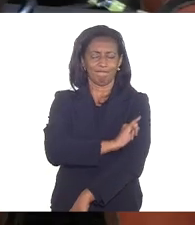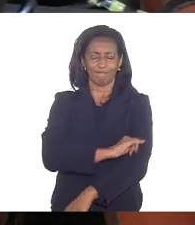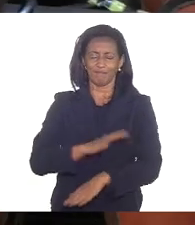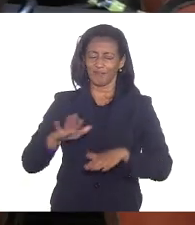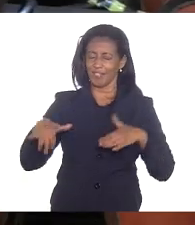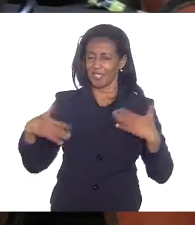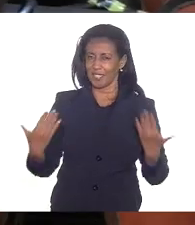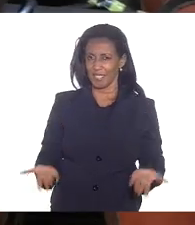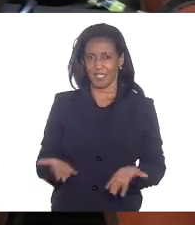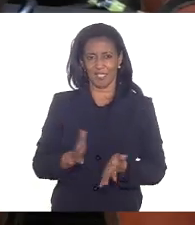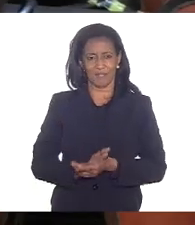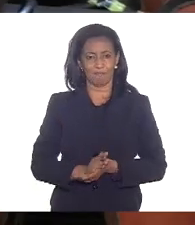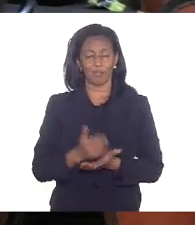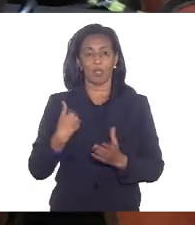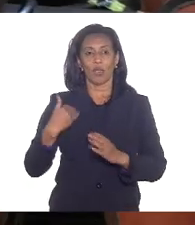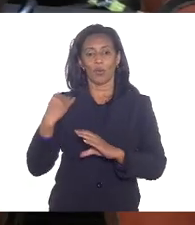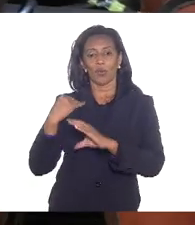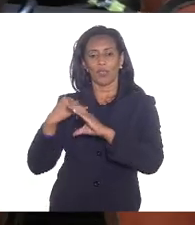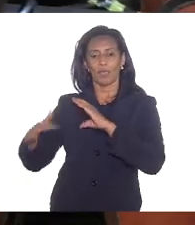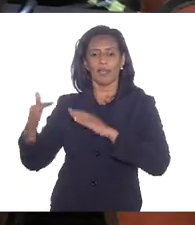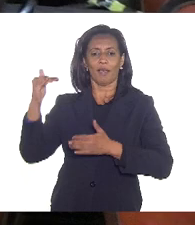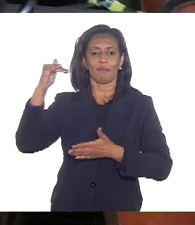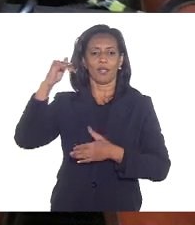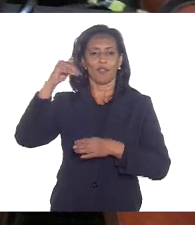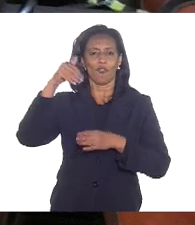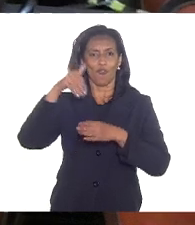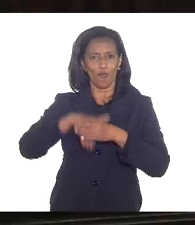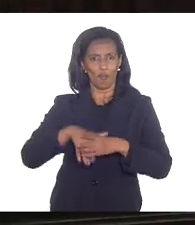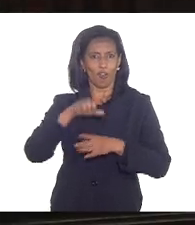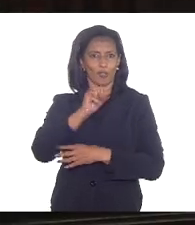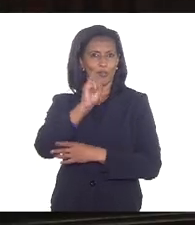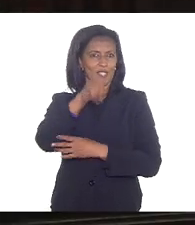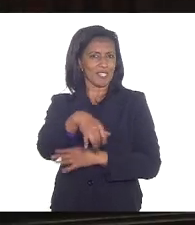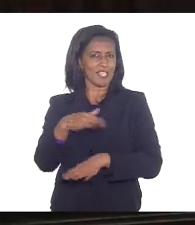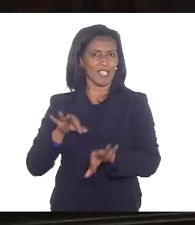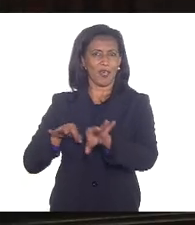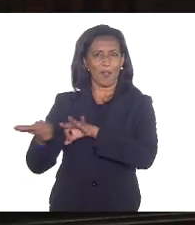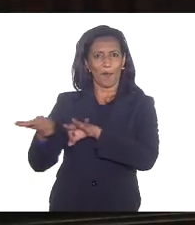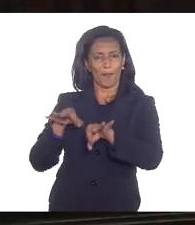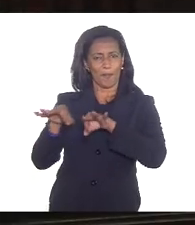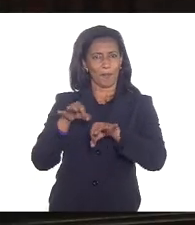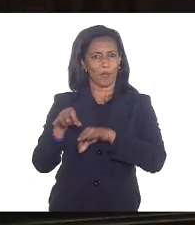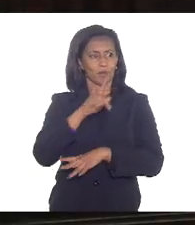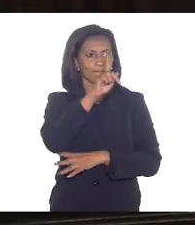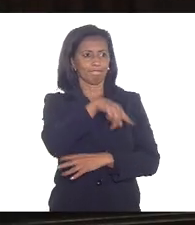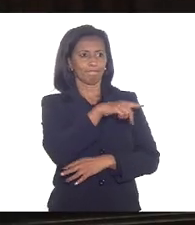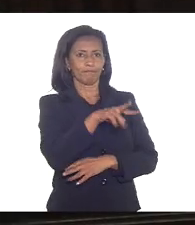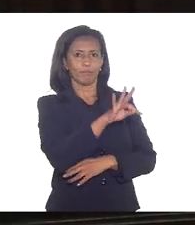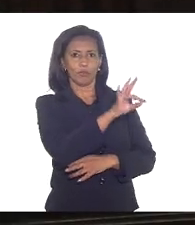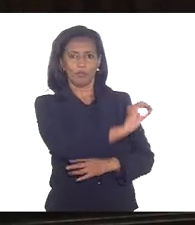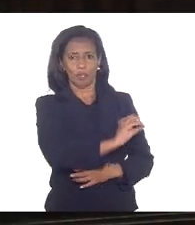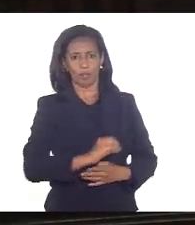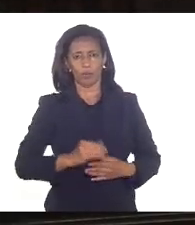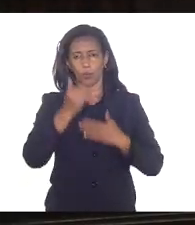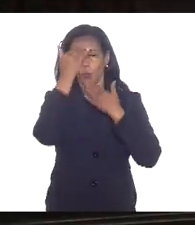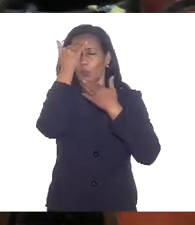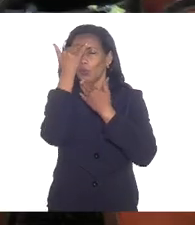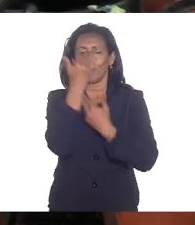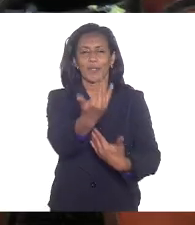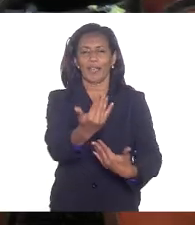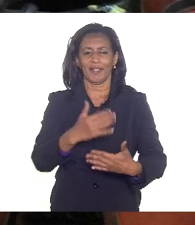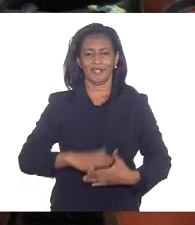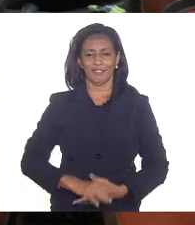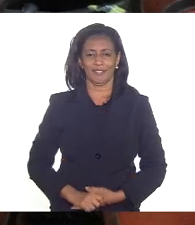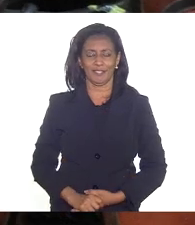é assim sendo e caminho o voto sim ao projeto pela derrubada do verbo Muito obrigado